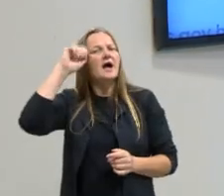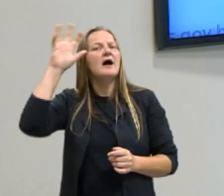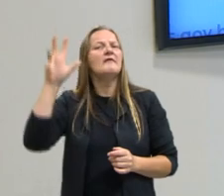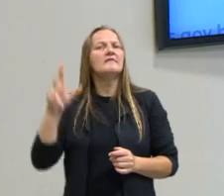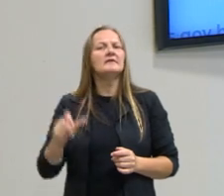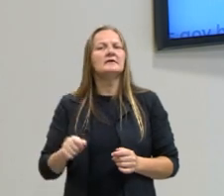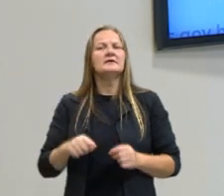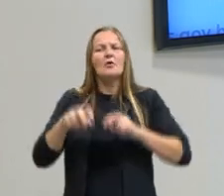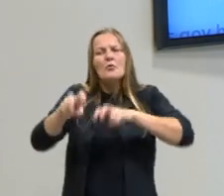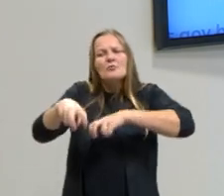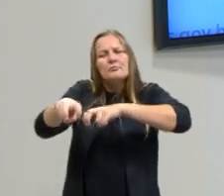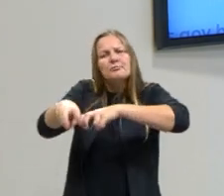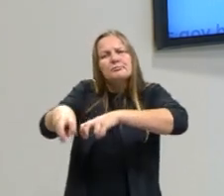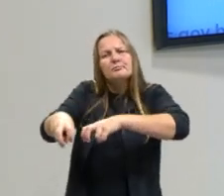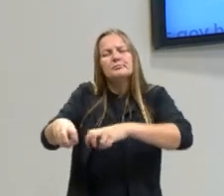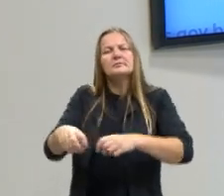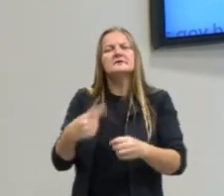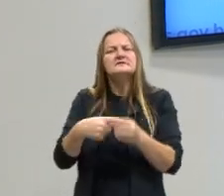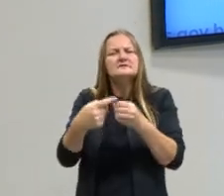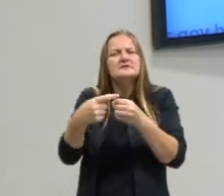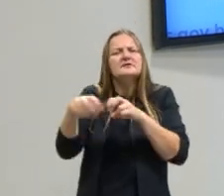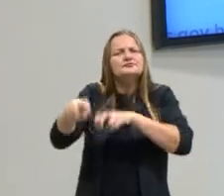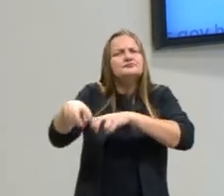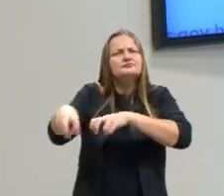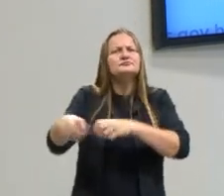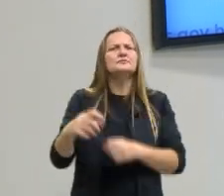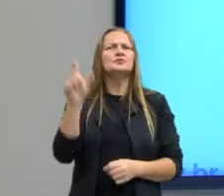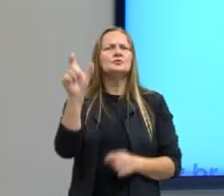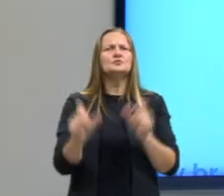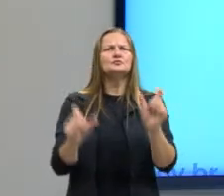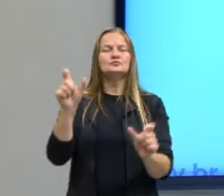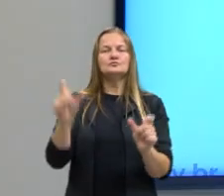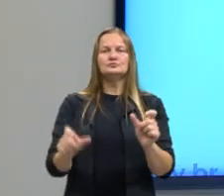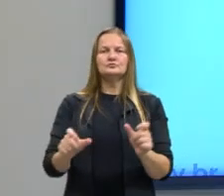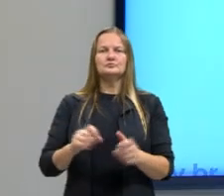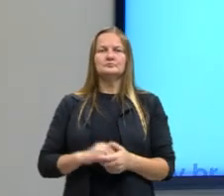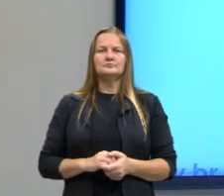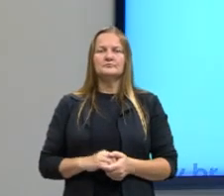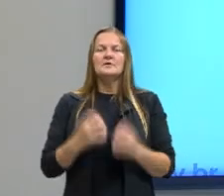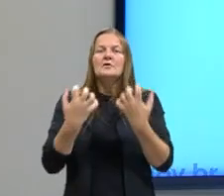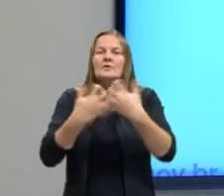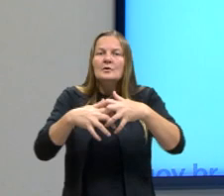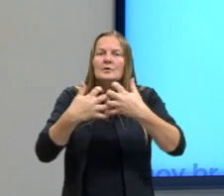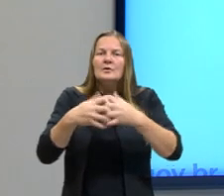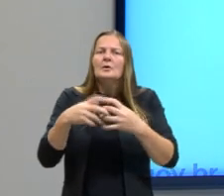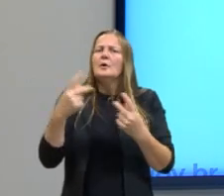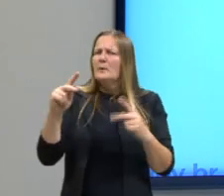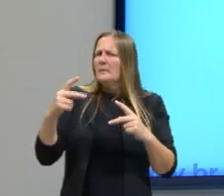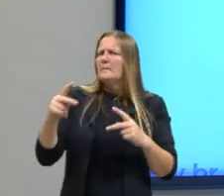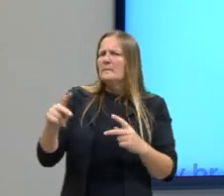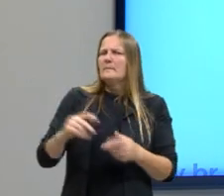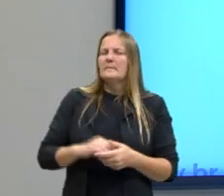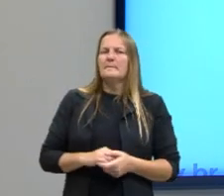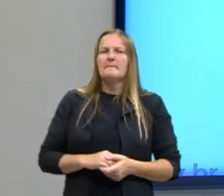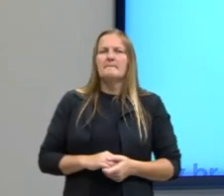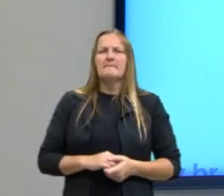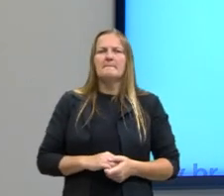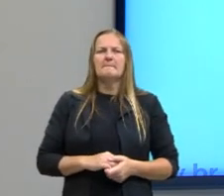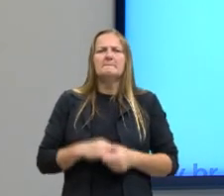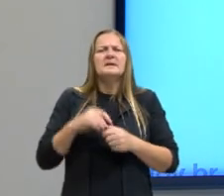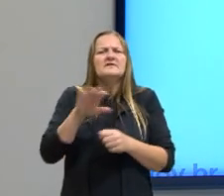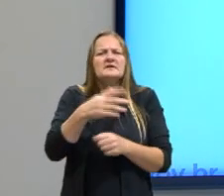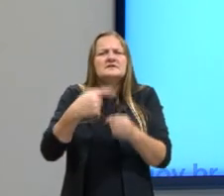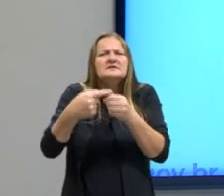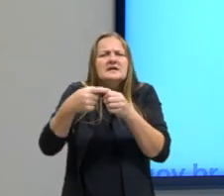interiorana onde os indivíduos uma função muito semelhante por exemplo nas pessoas do